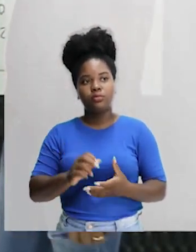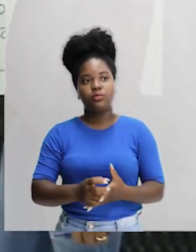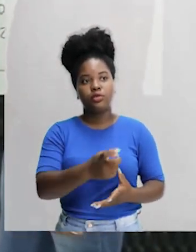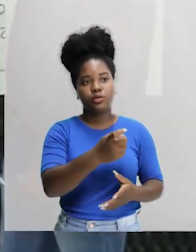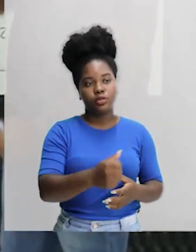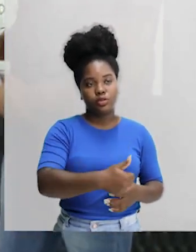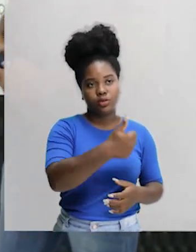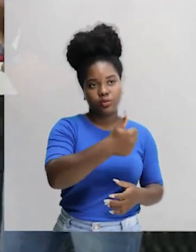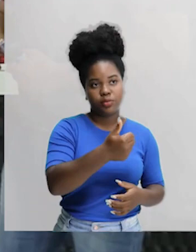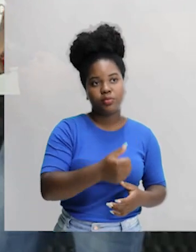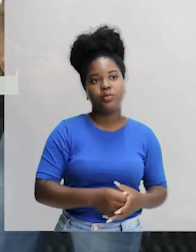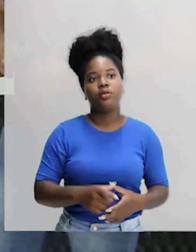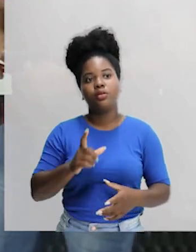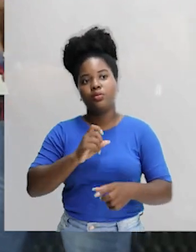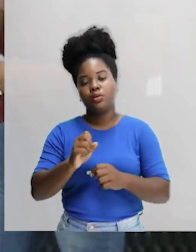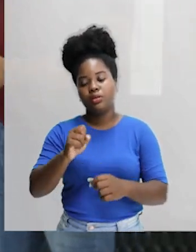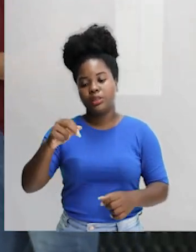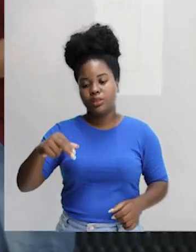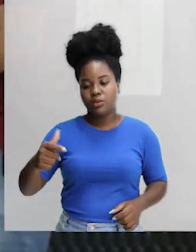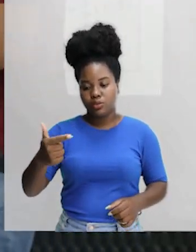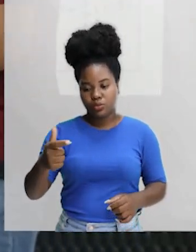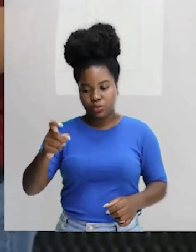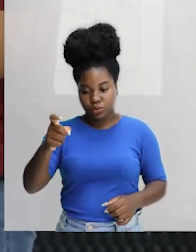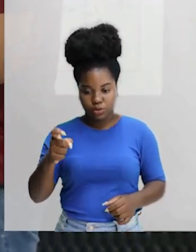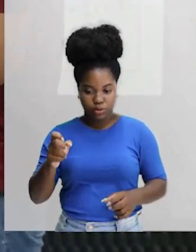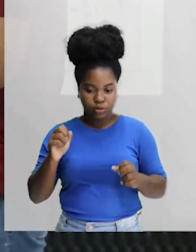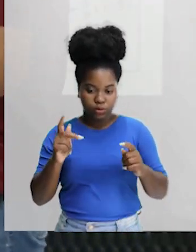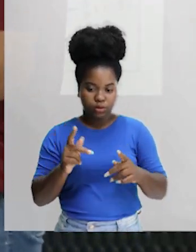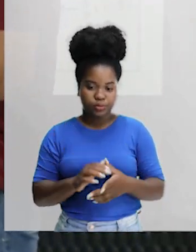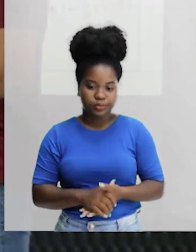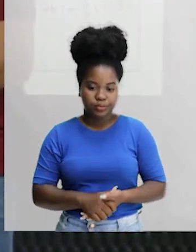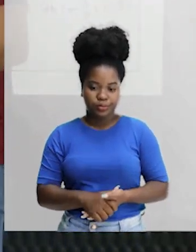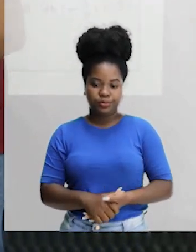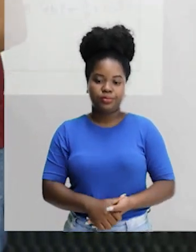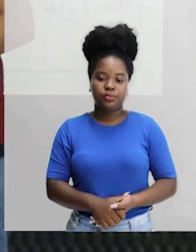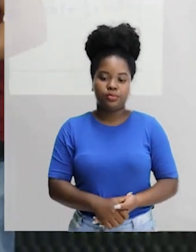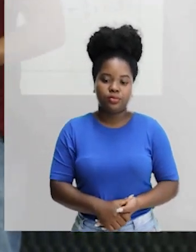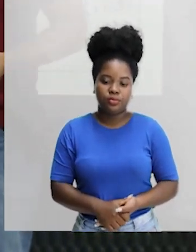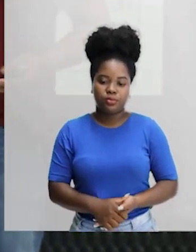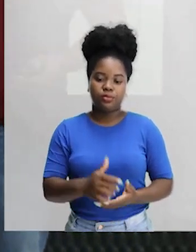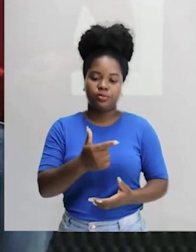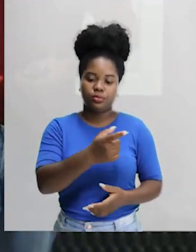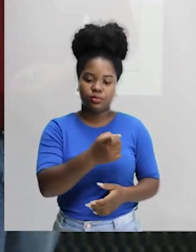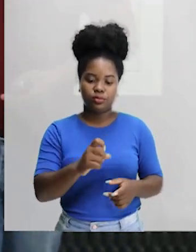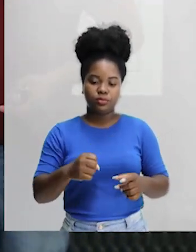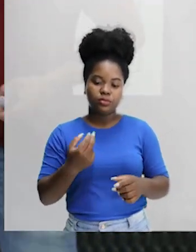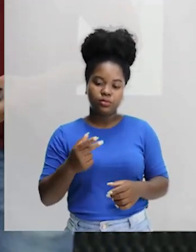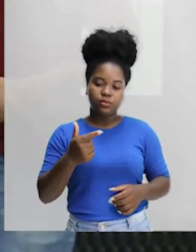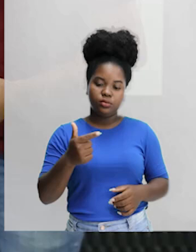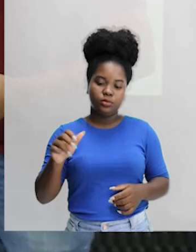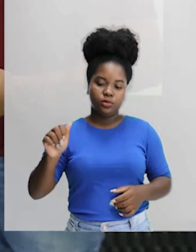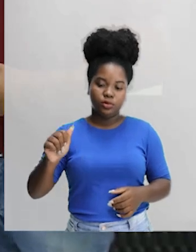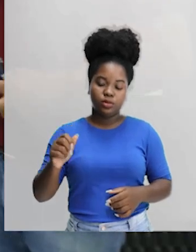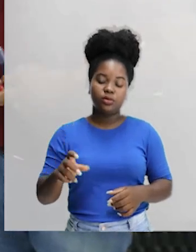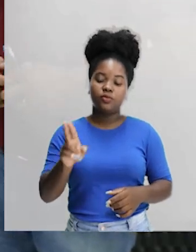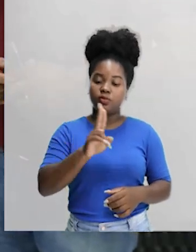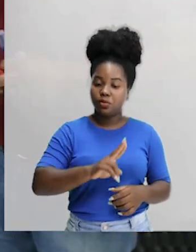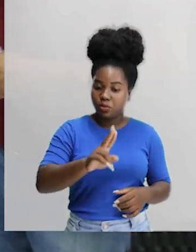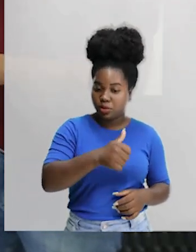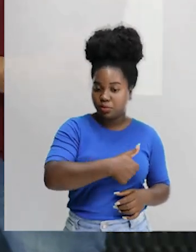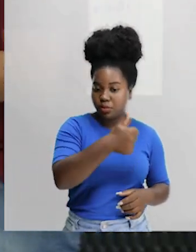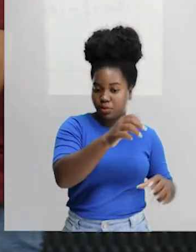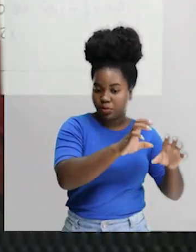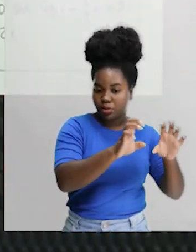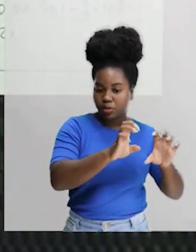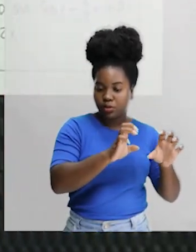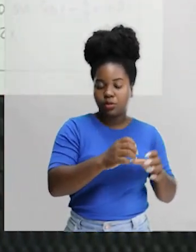o seno de 2x. Tá? Beleza. Para calcular o seno de 2x ou 2a, tá? Você vai usar aquela fórmula ali, né?